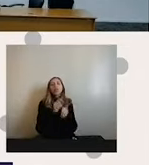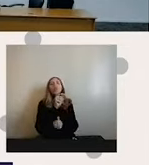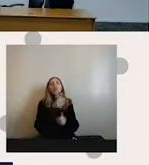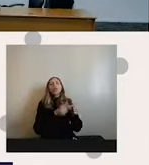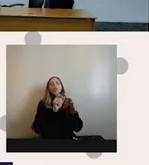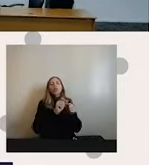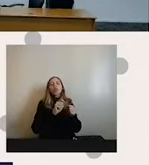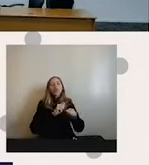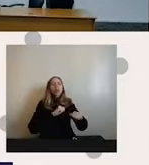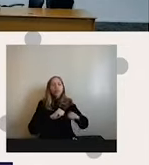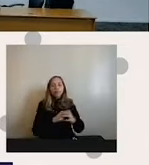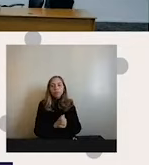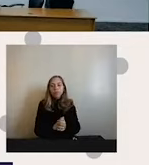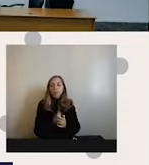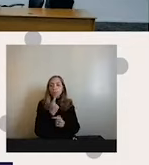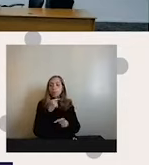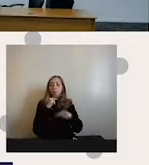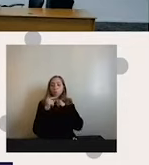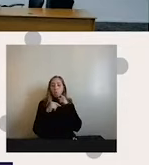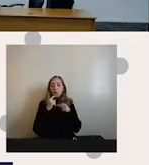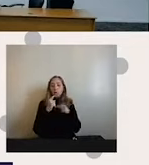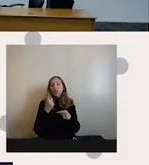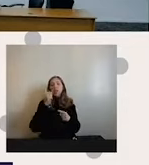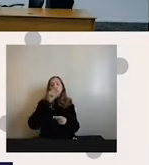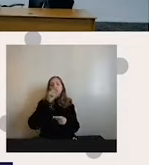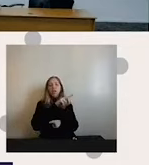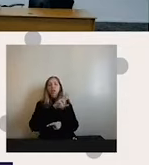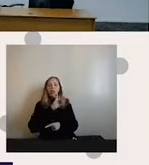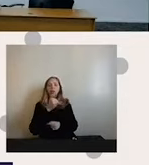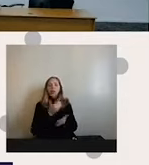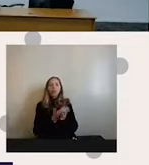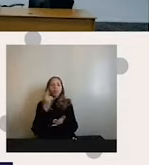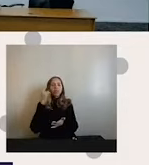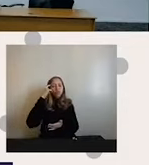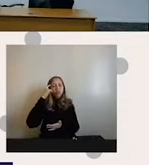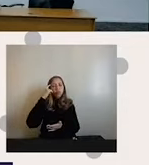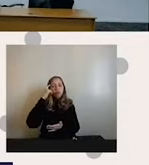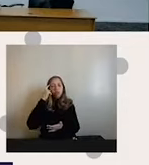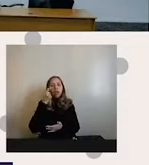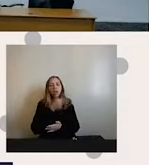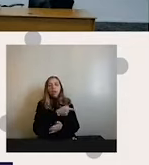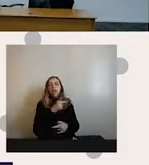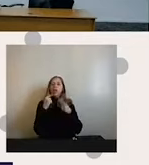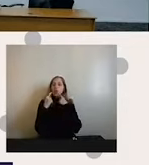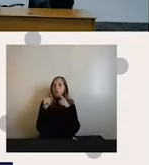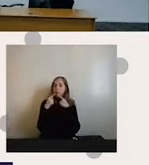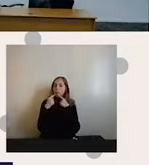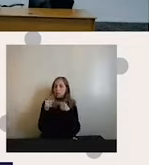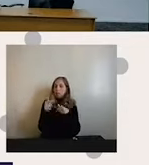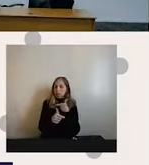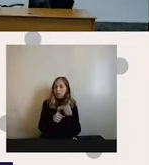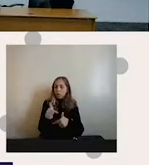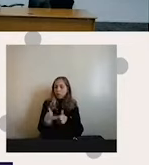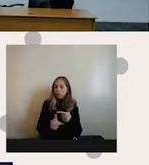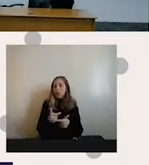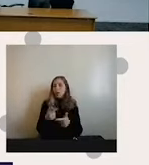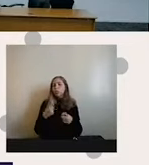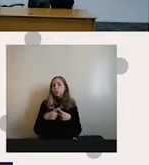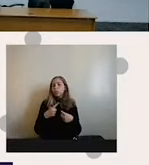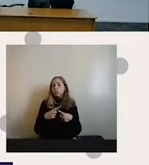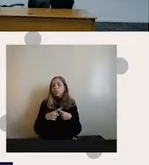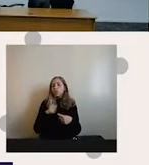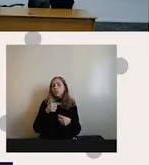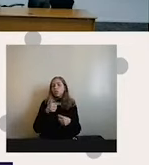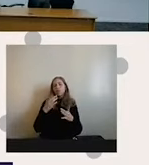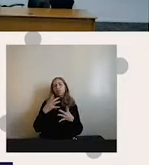esse médico vai ter é o seguinte: ele está reclamando do trabalho porque ele está deprimido, ou ele está deprimido porque ele tem